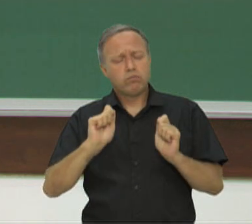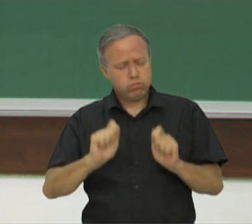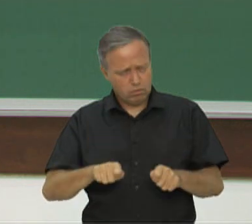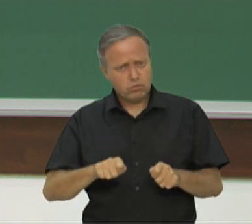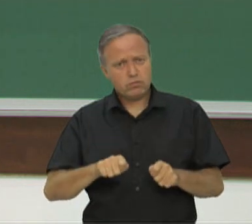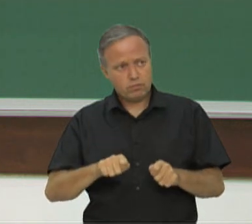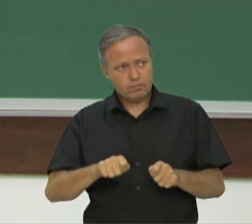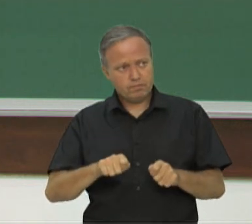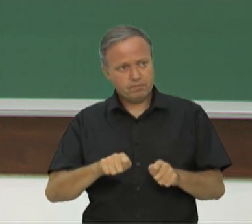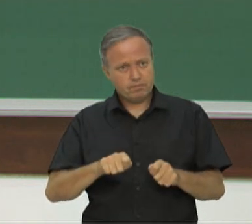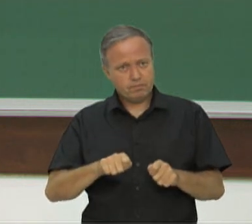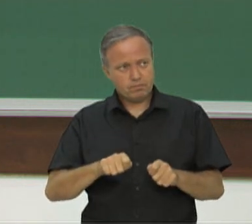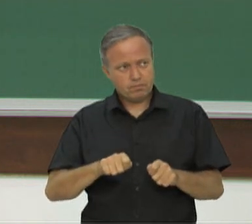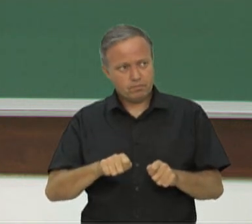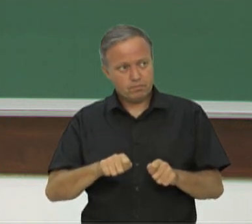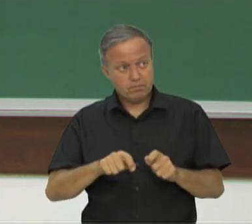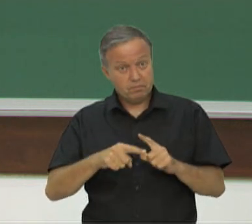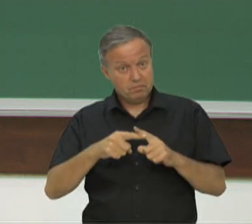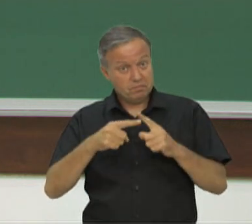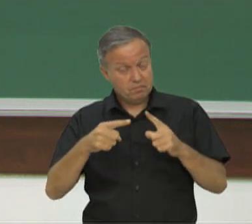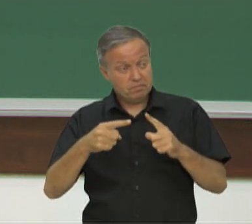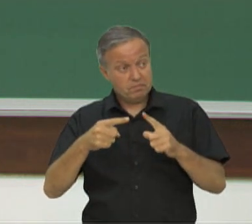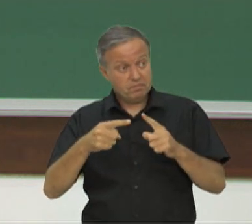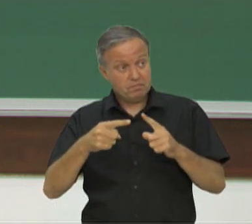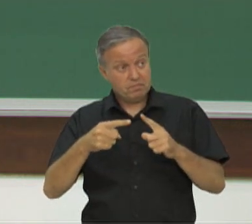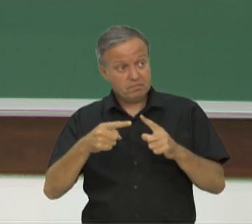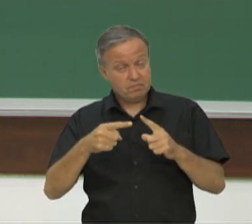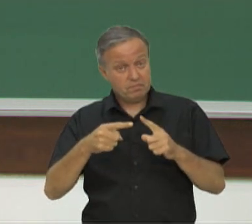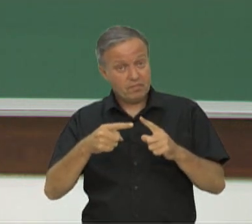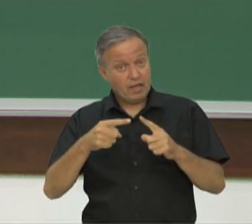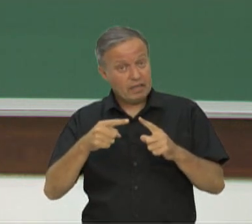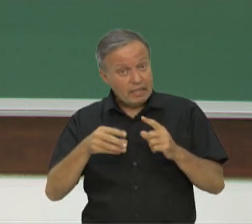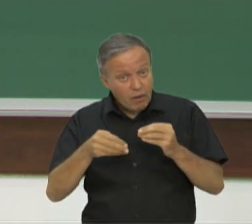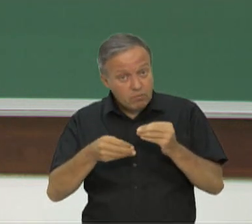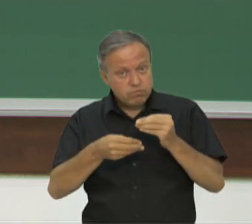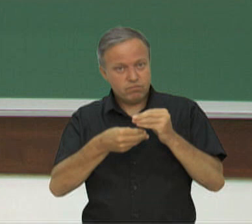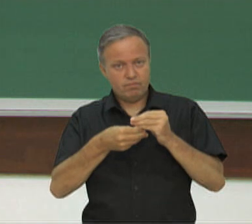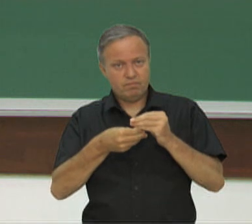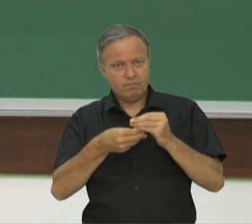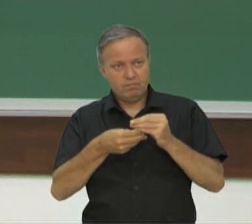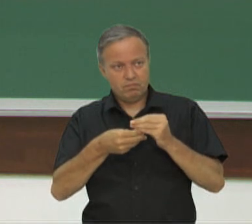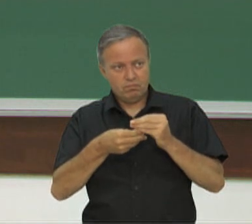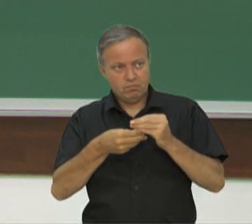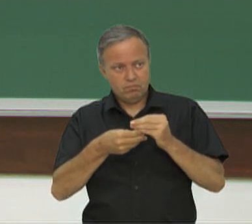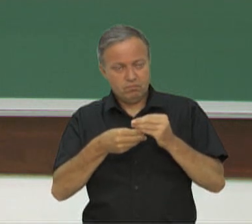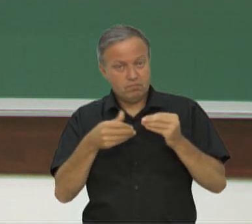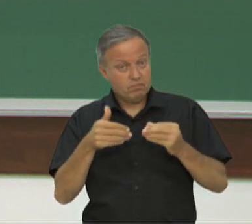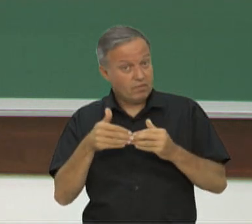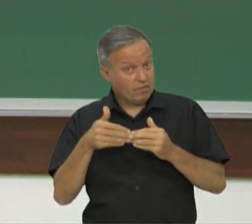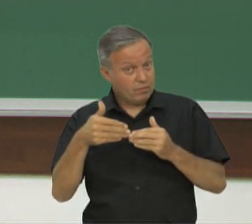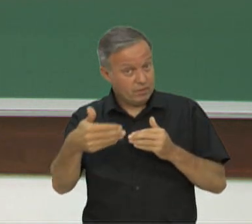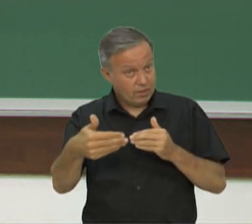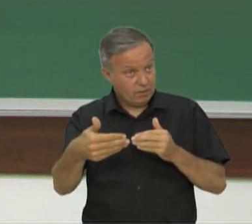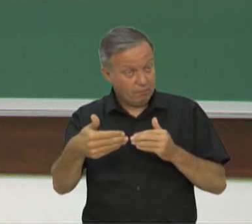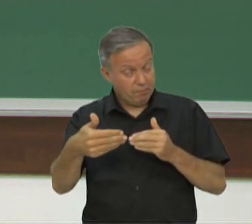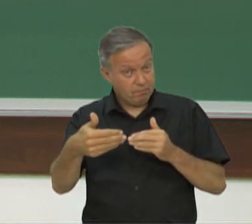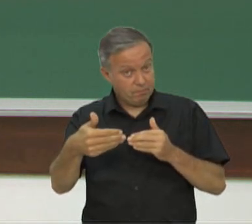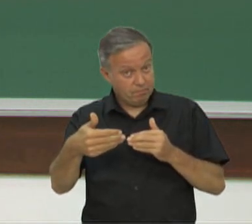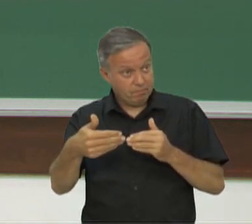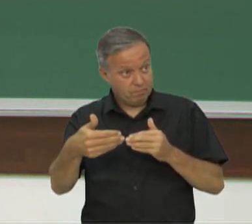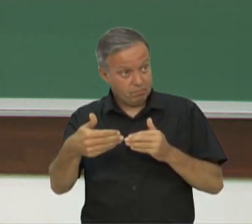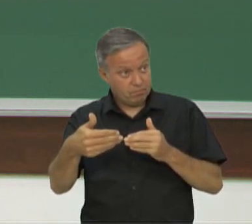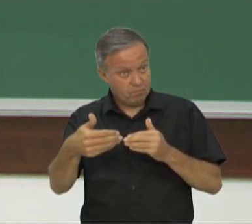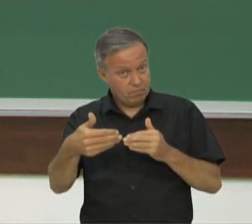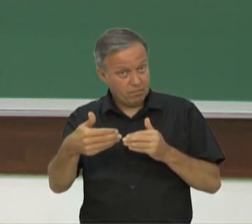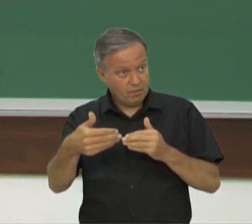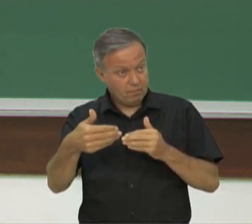Posso, tá? Então, a gente conclui aqui sobre a instalação, certo? Vamos seguir em frente e ver se tem mais alguma forma